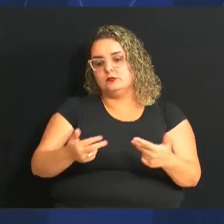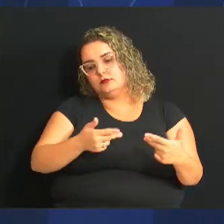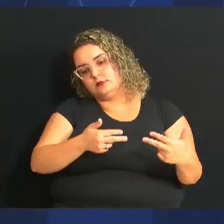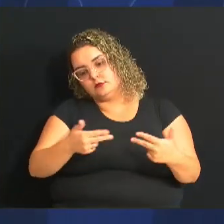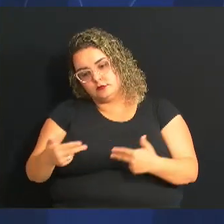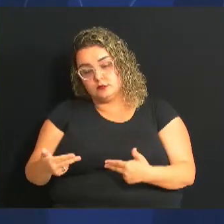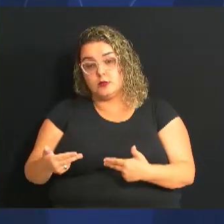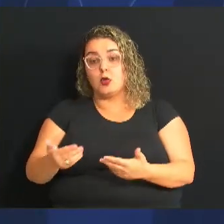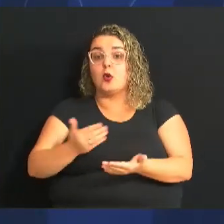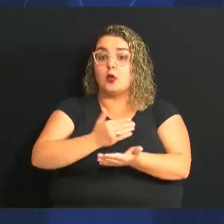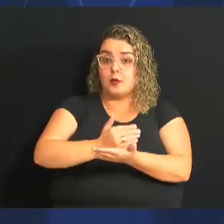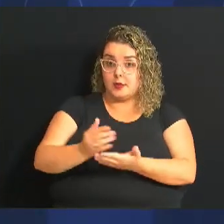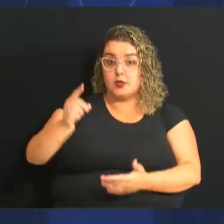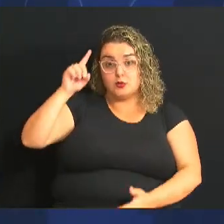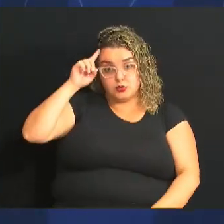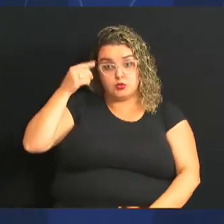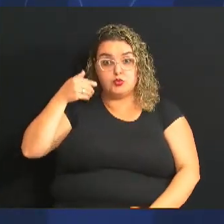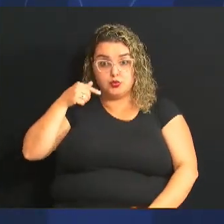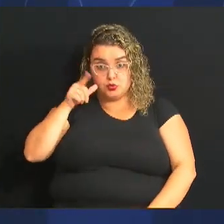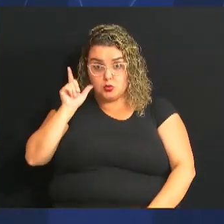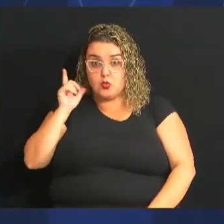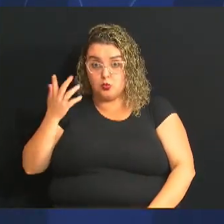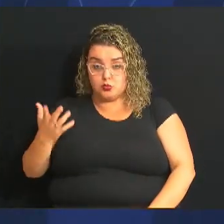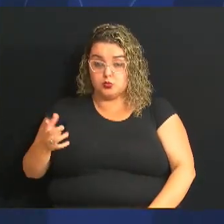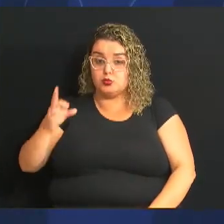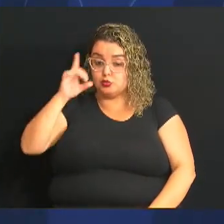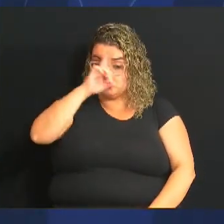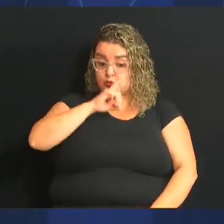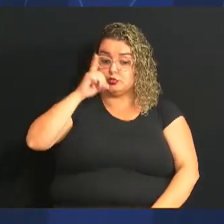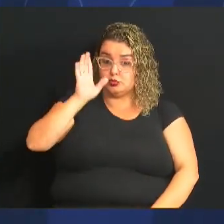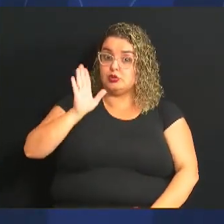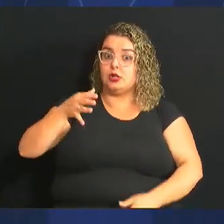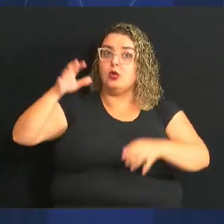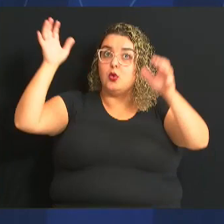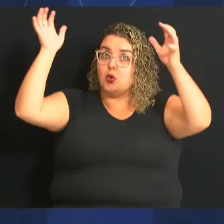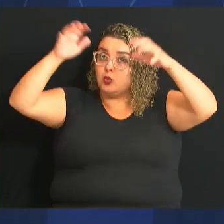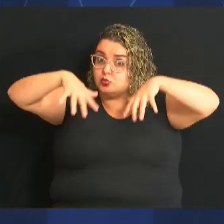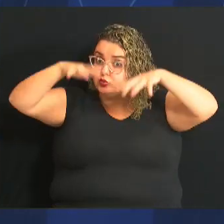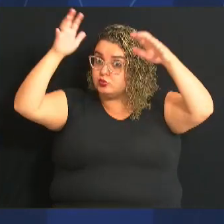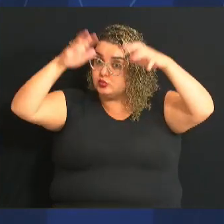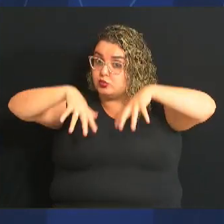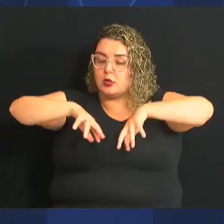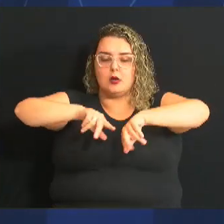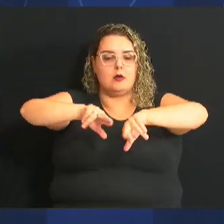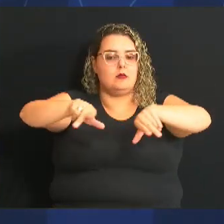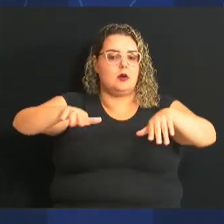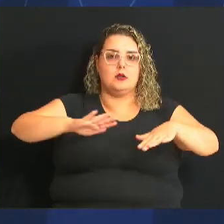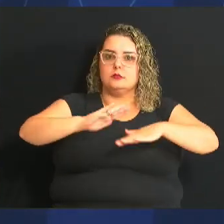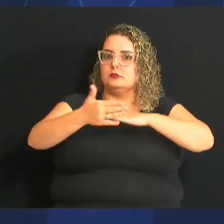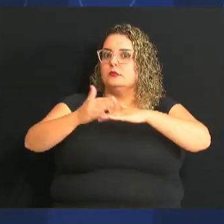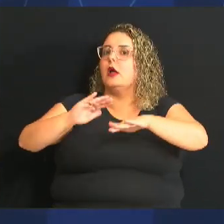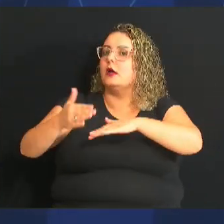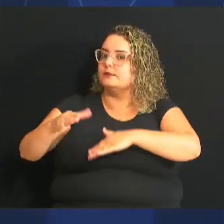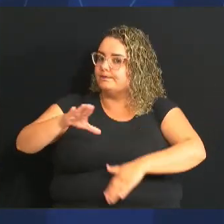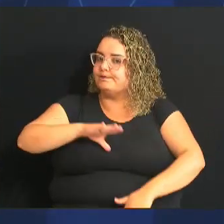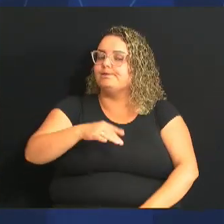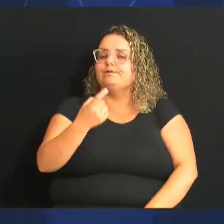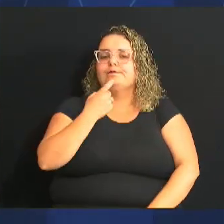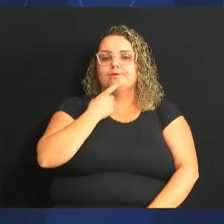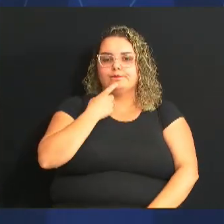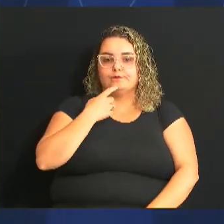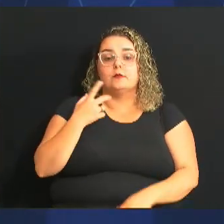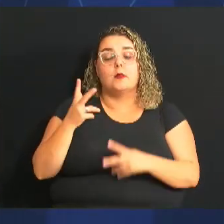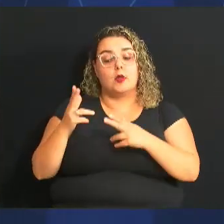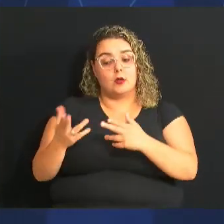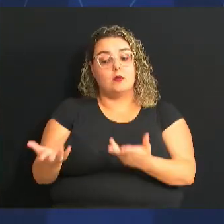começa com o dia de ontem, né? Porque o domingo já foi de chuva forte em muitos bairros aqui da cidade de Campinas. De acordo